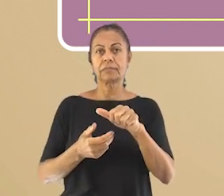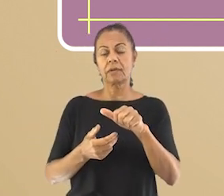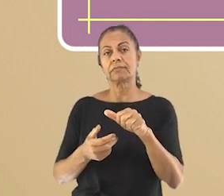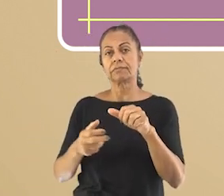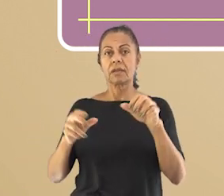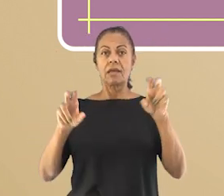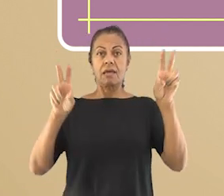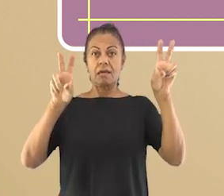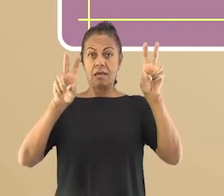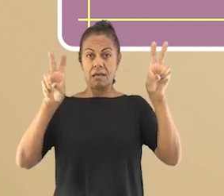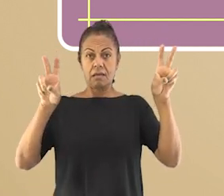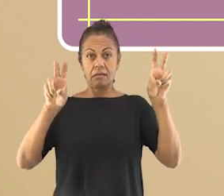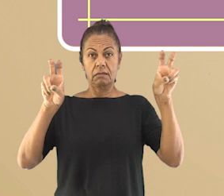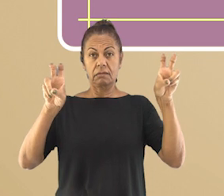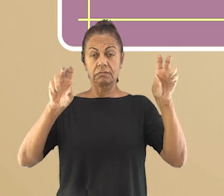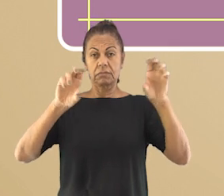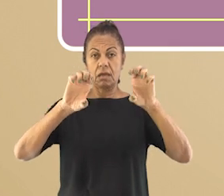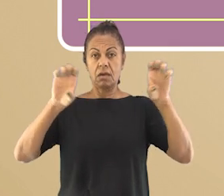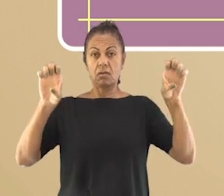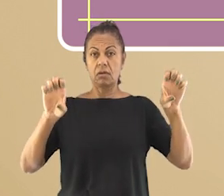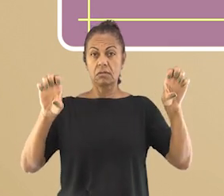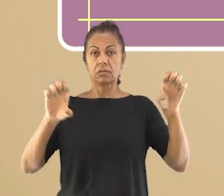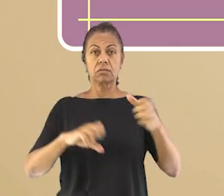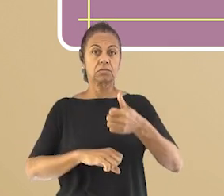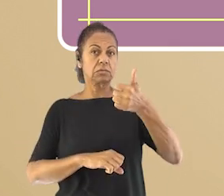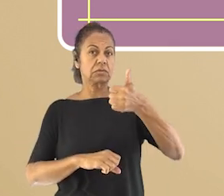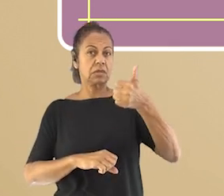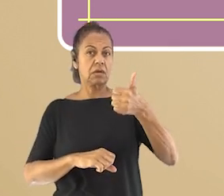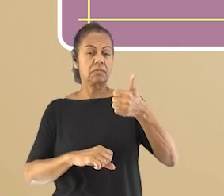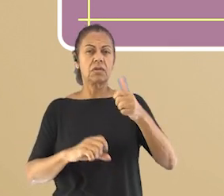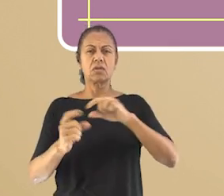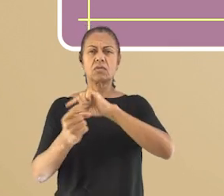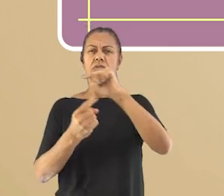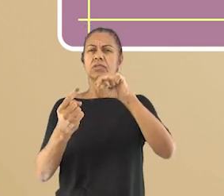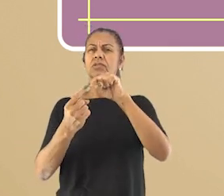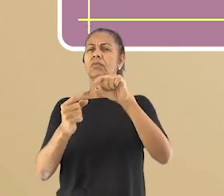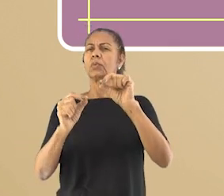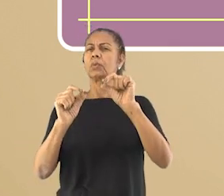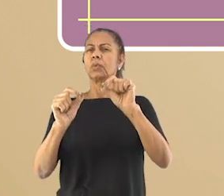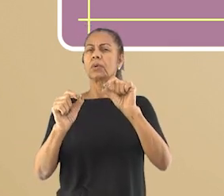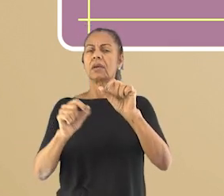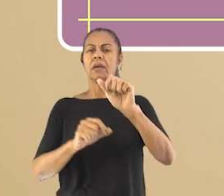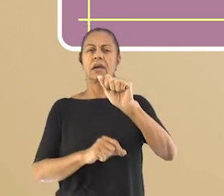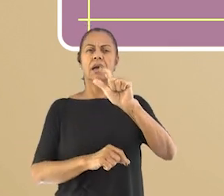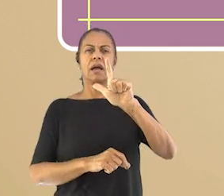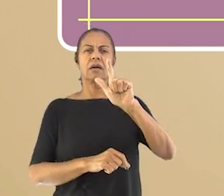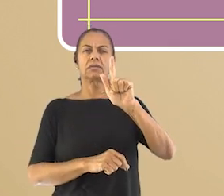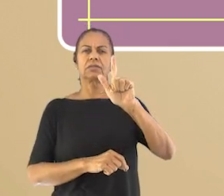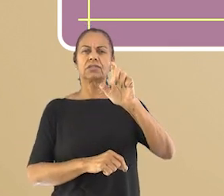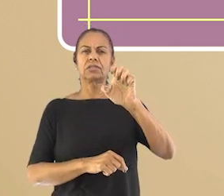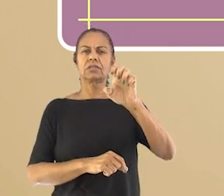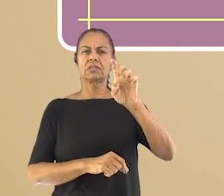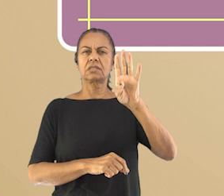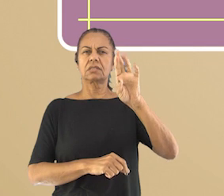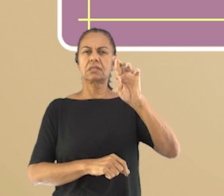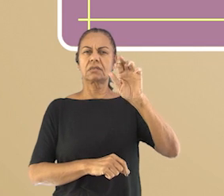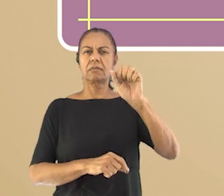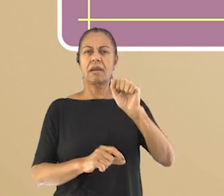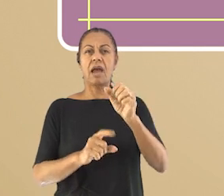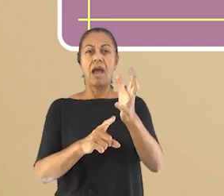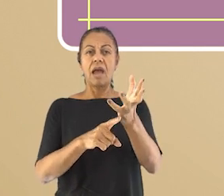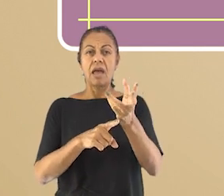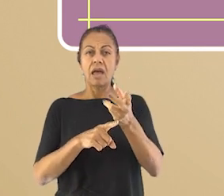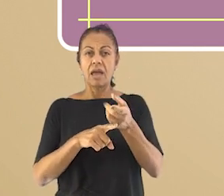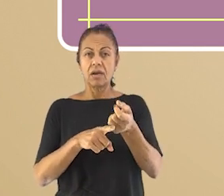grau. O objetivo da aprendizagem é álgebra, números reais e suas operações. E o objetivo